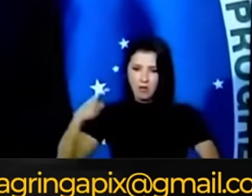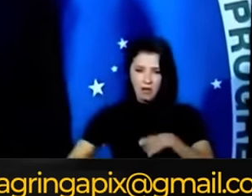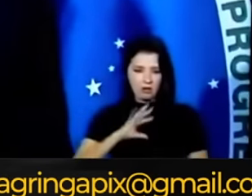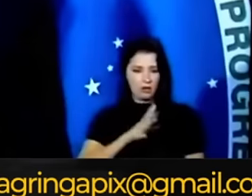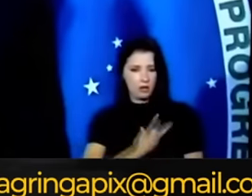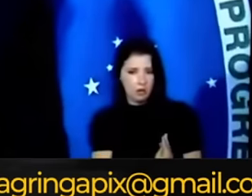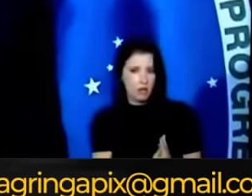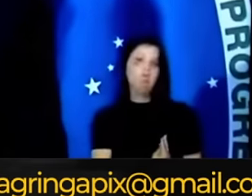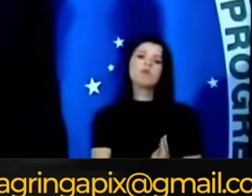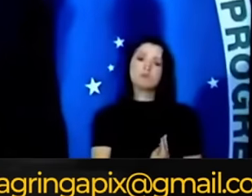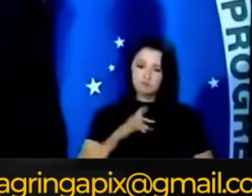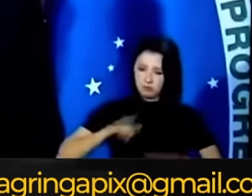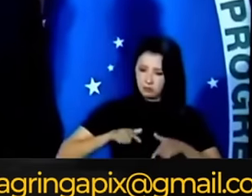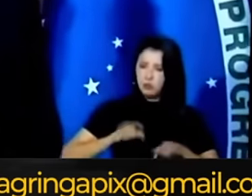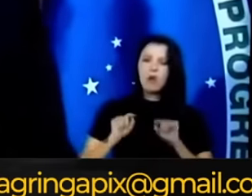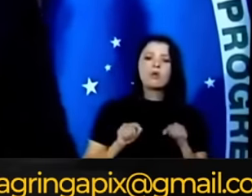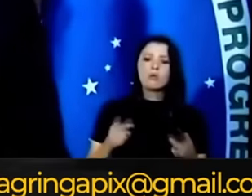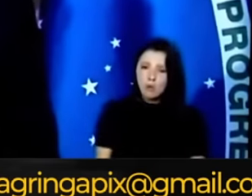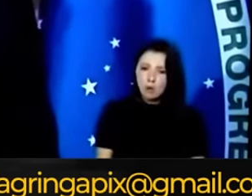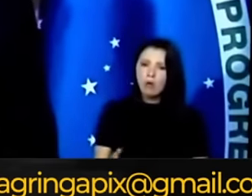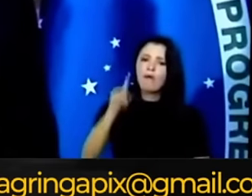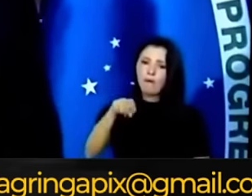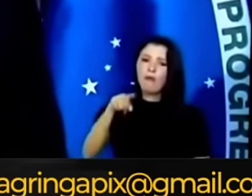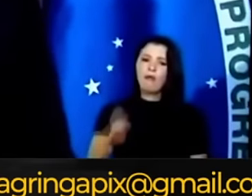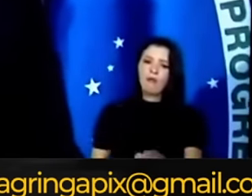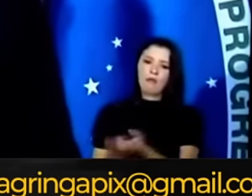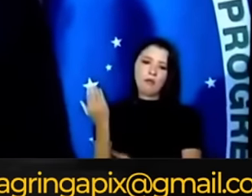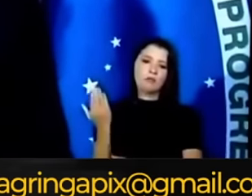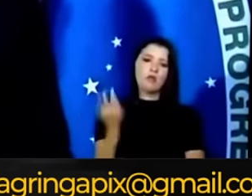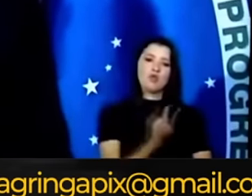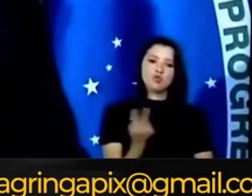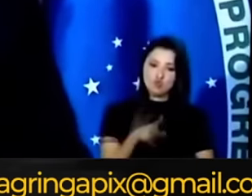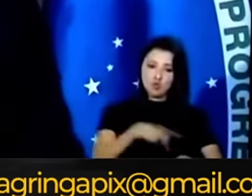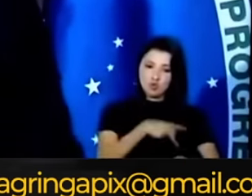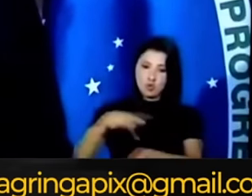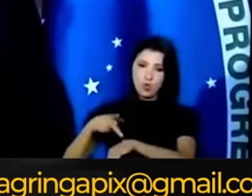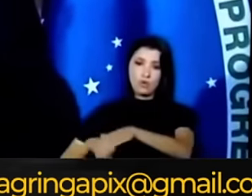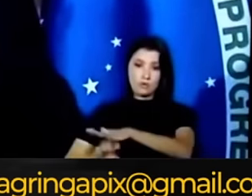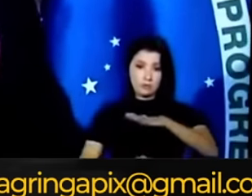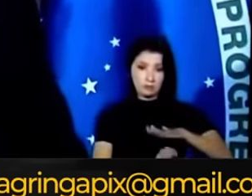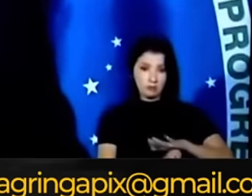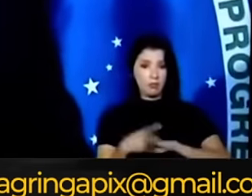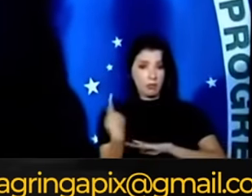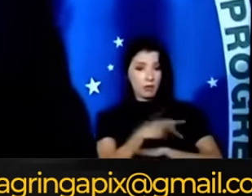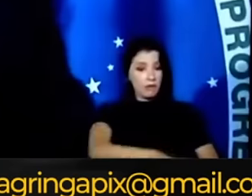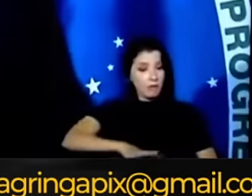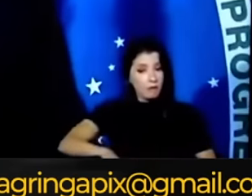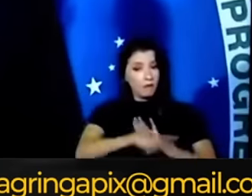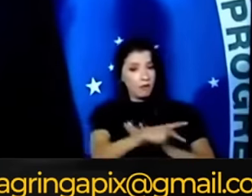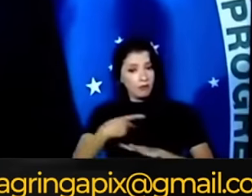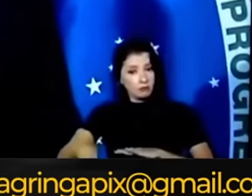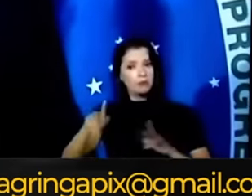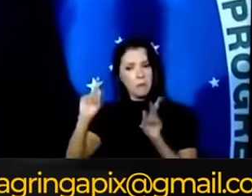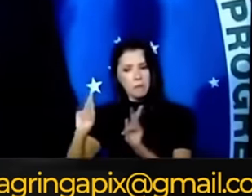palestino é a consolidação de dois países para viver no seu território